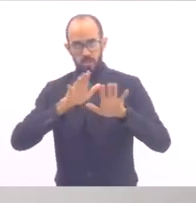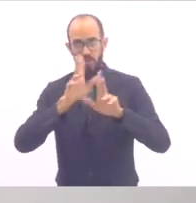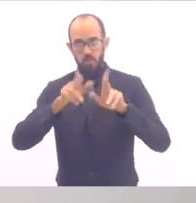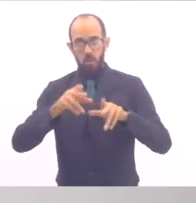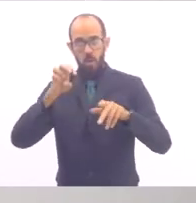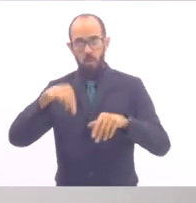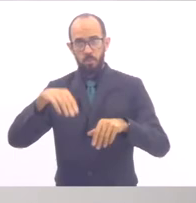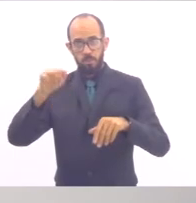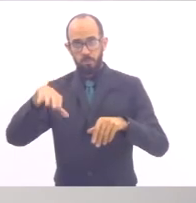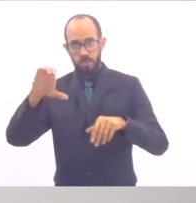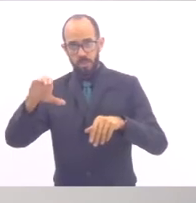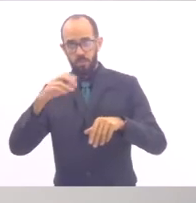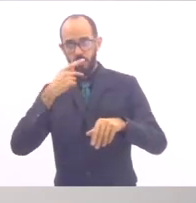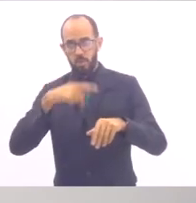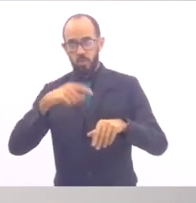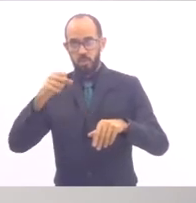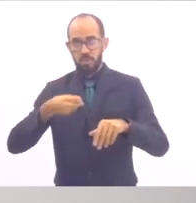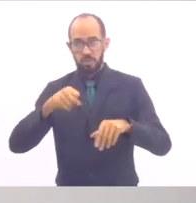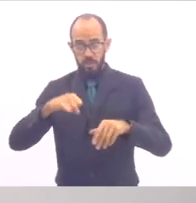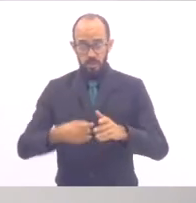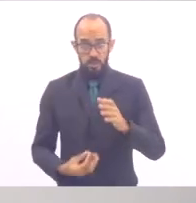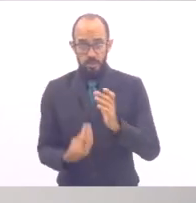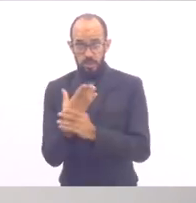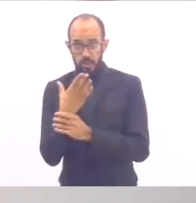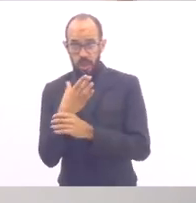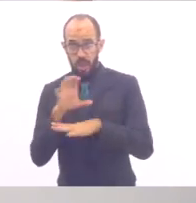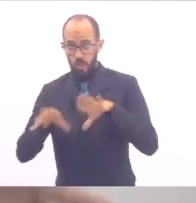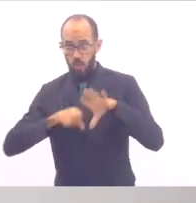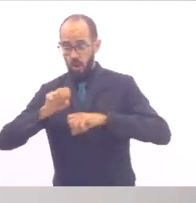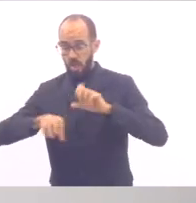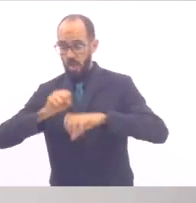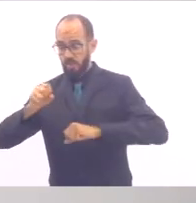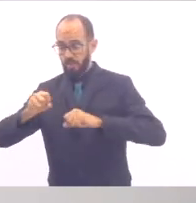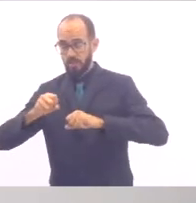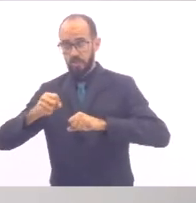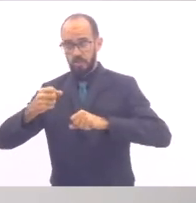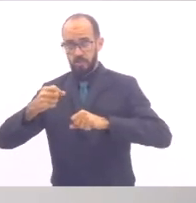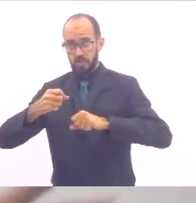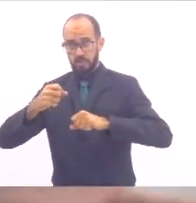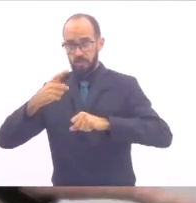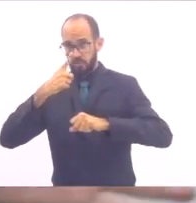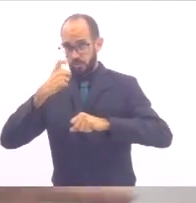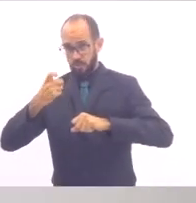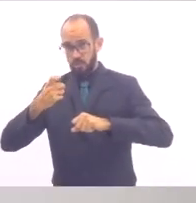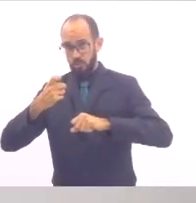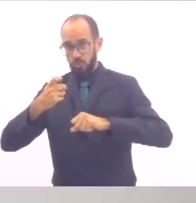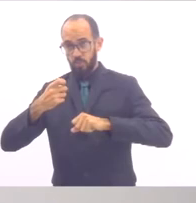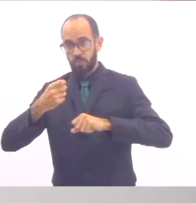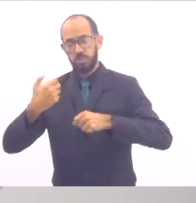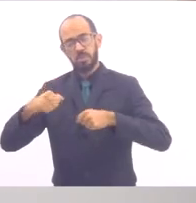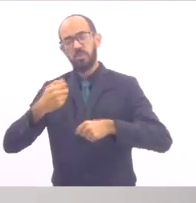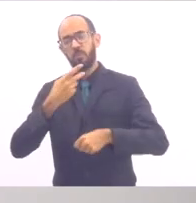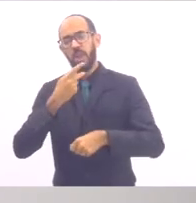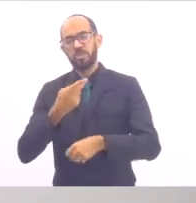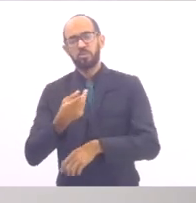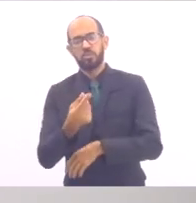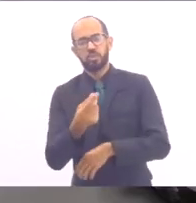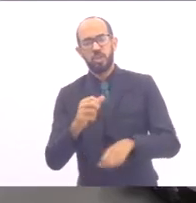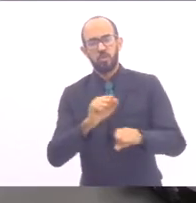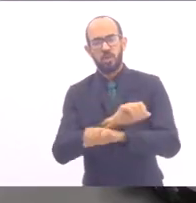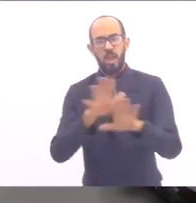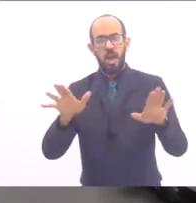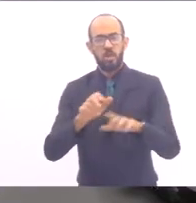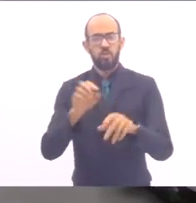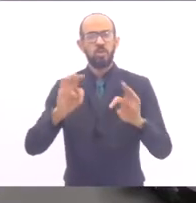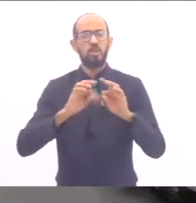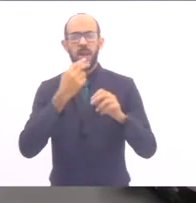falou, sobre se ele implementar a coleta seletiva, vamos falar em dinheiro. Vamos falar em dinheiro, que dinheiro é uma linguagem que